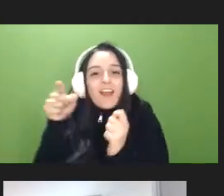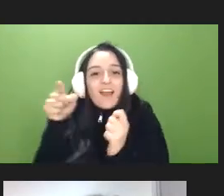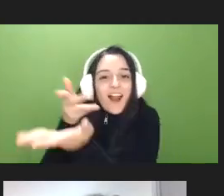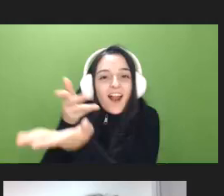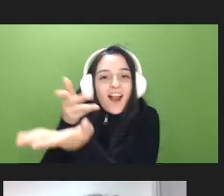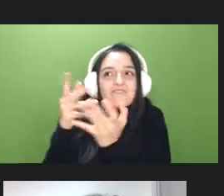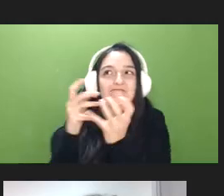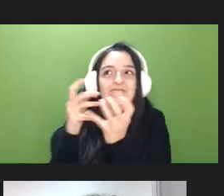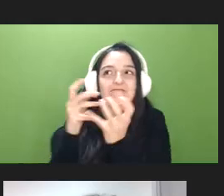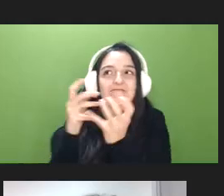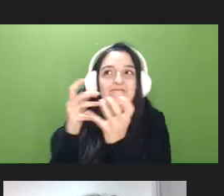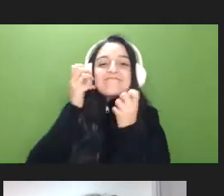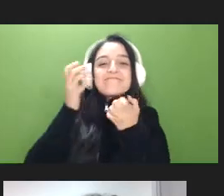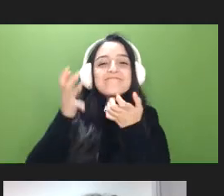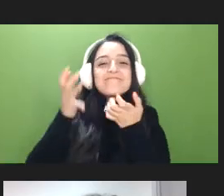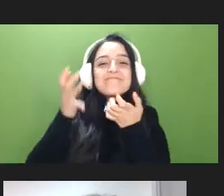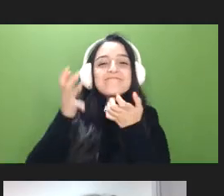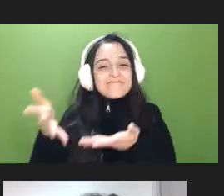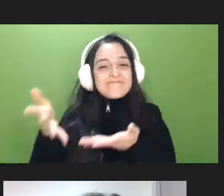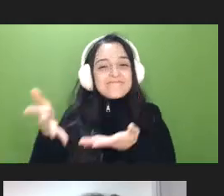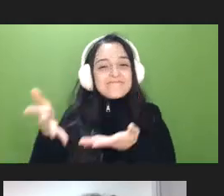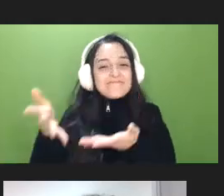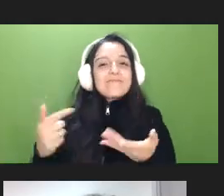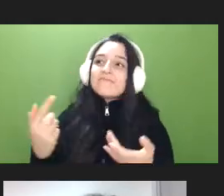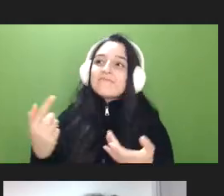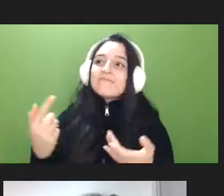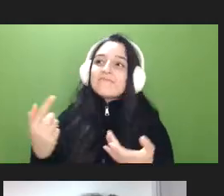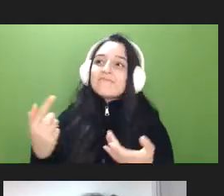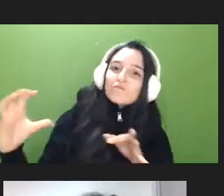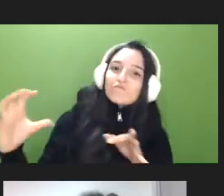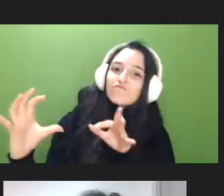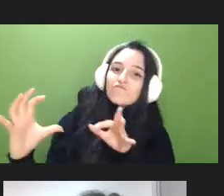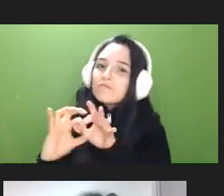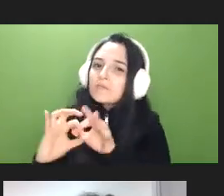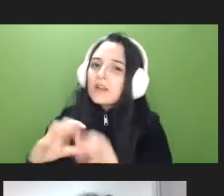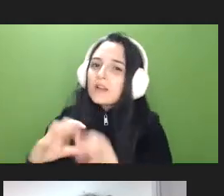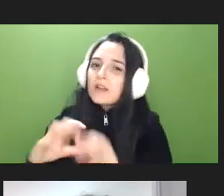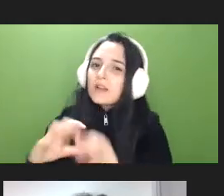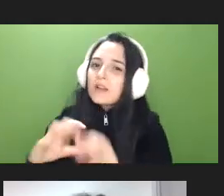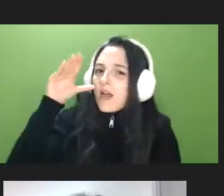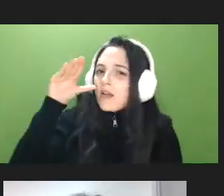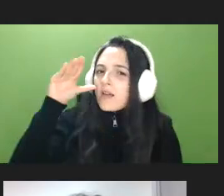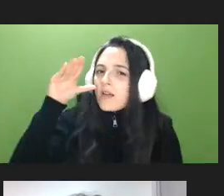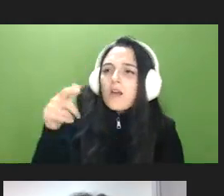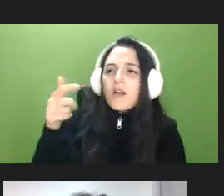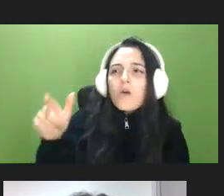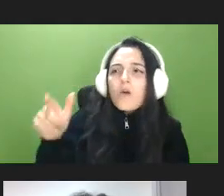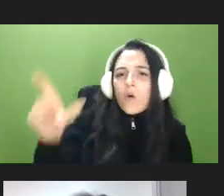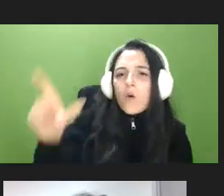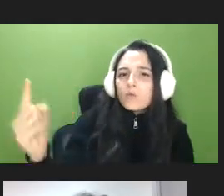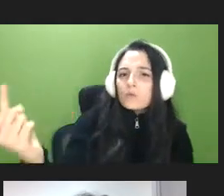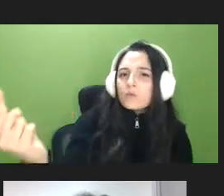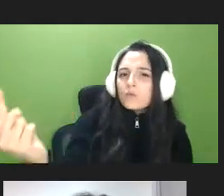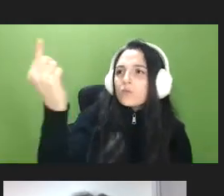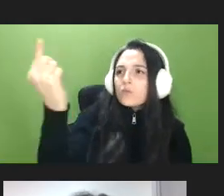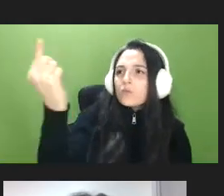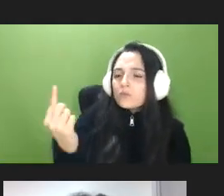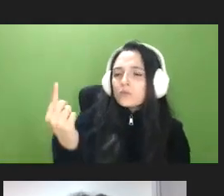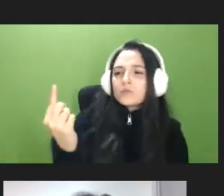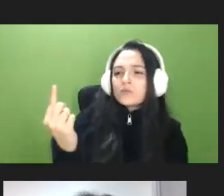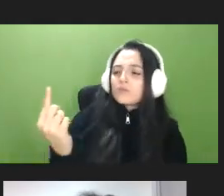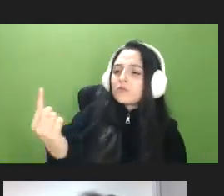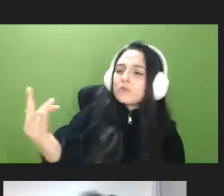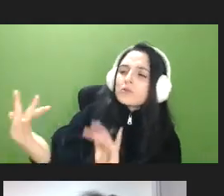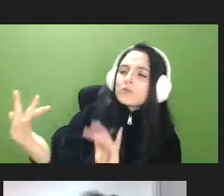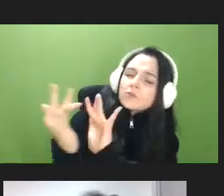E gerou ali uma conexão muito genuína, né? Dessa curiosidade de entender quem que é aquele outro que está se aproximando, que está investindo nesse contato.